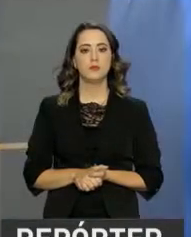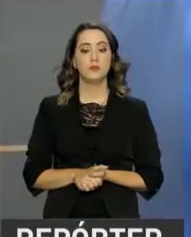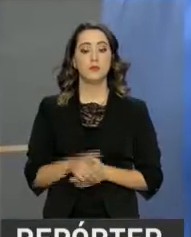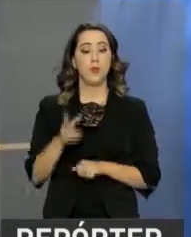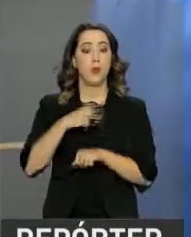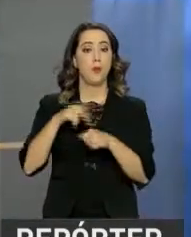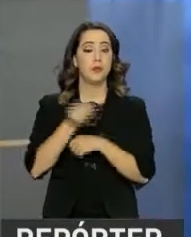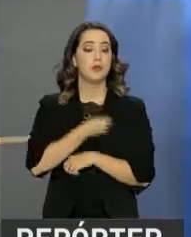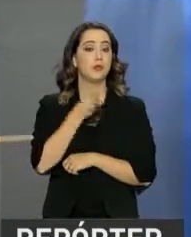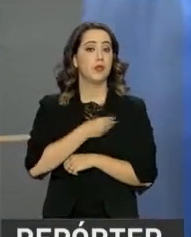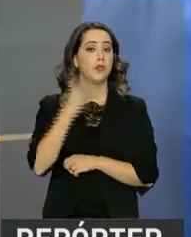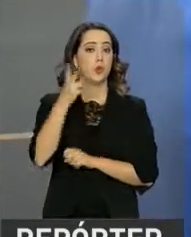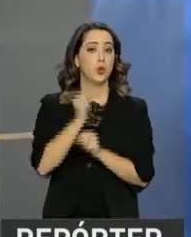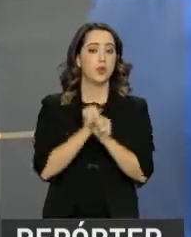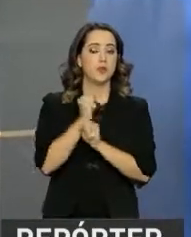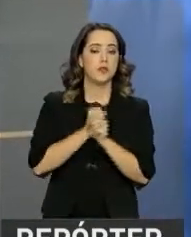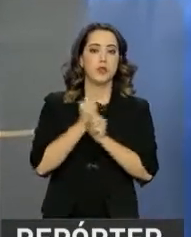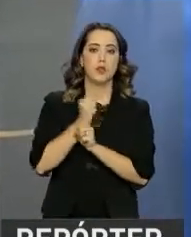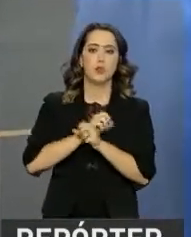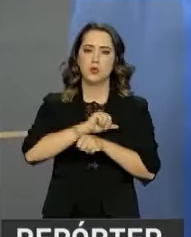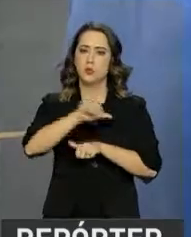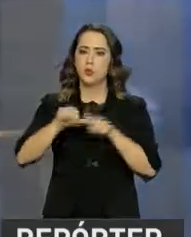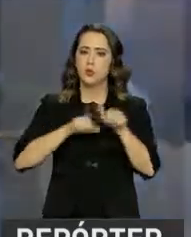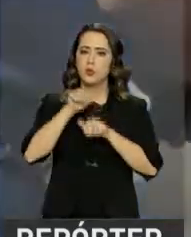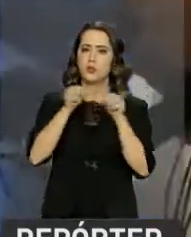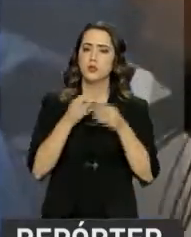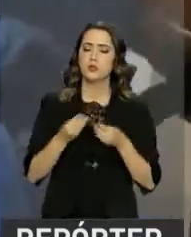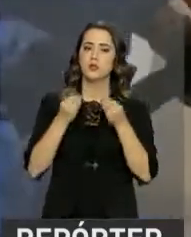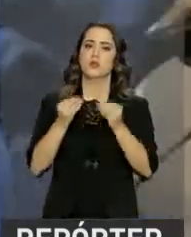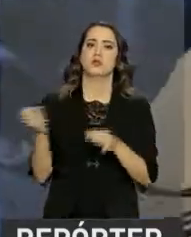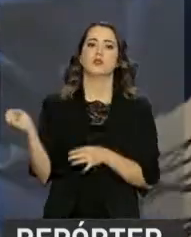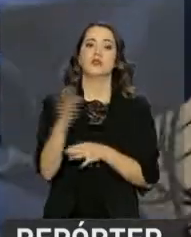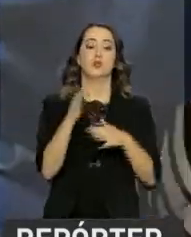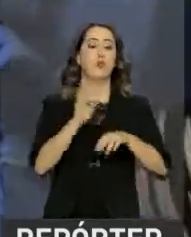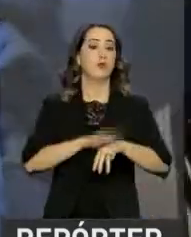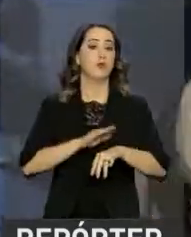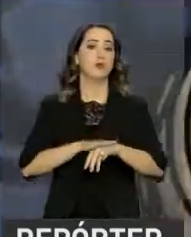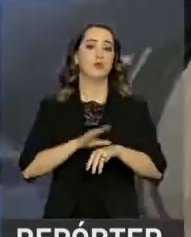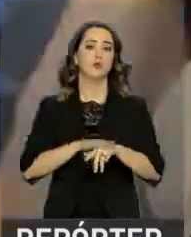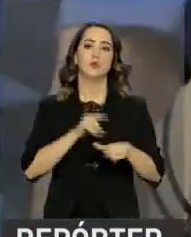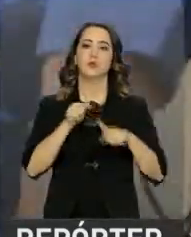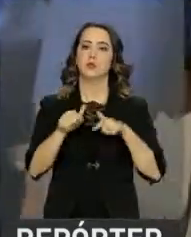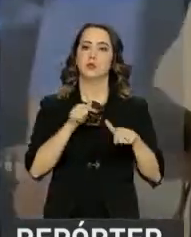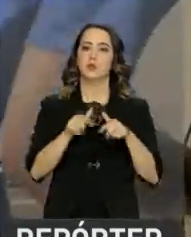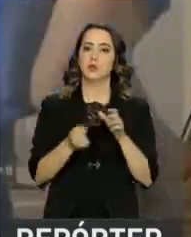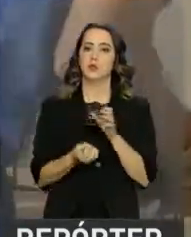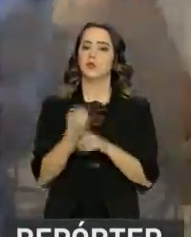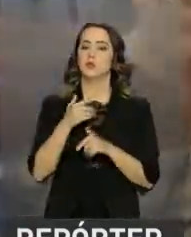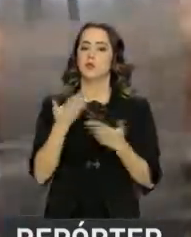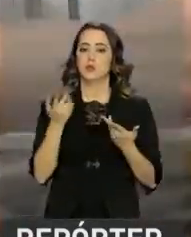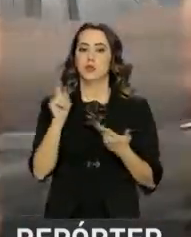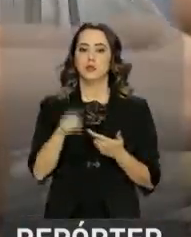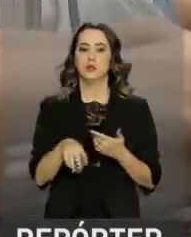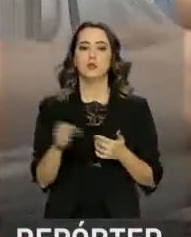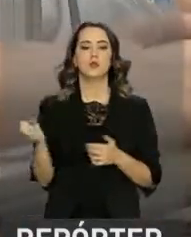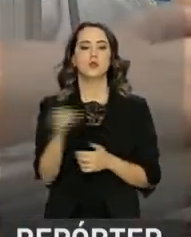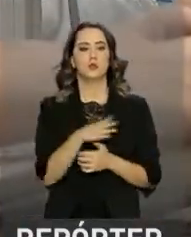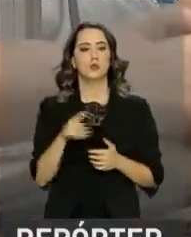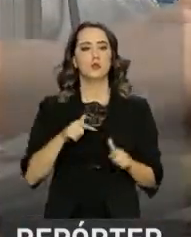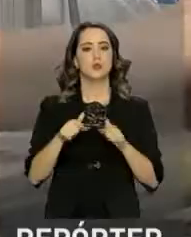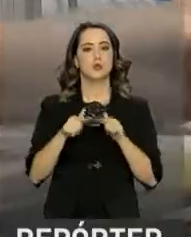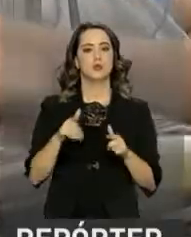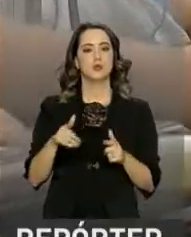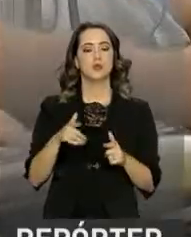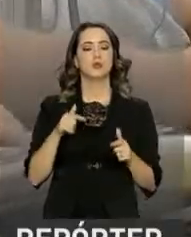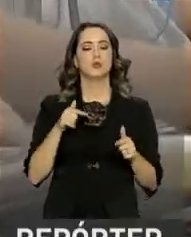O país viveu nos últimos 2 anos mudanças que deram um novo fôlego ao mercado de trabalho. É o caso da modernização das